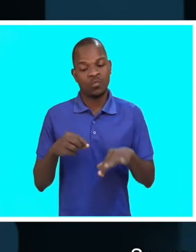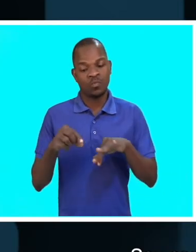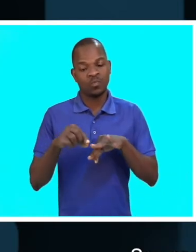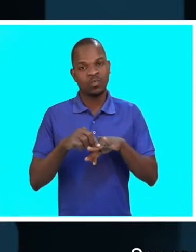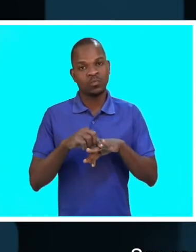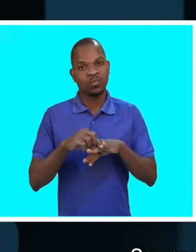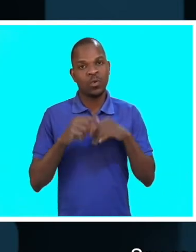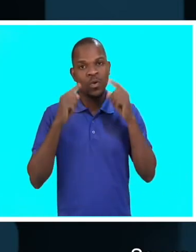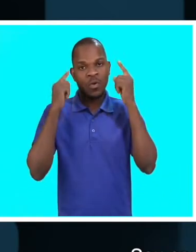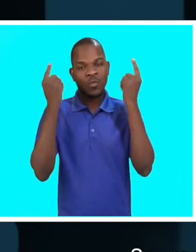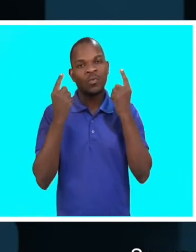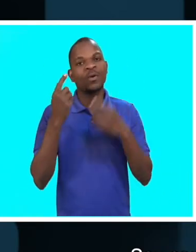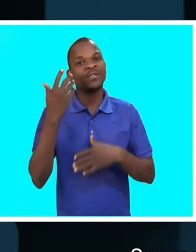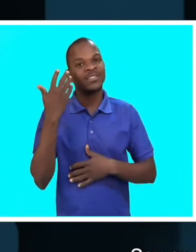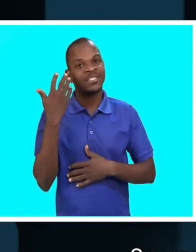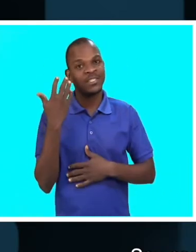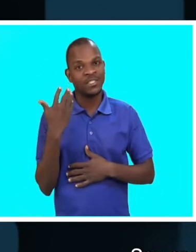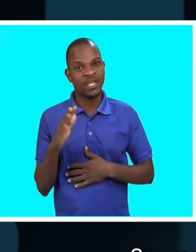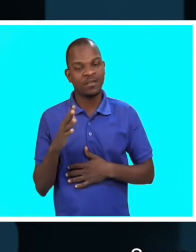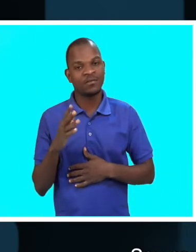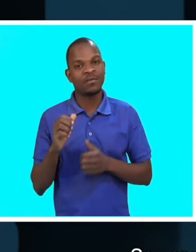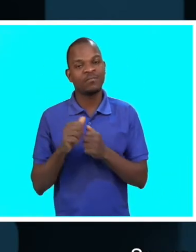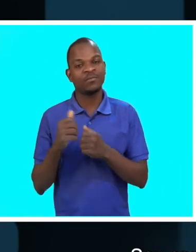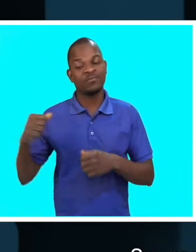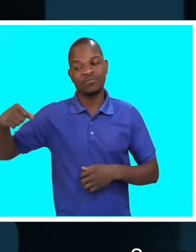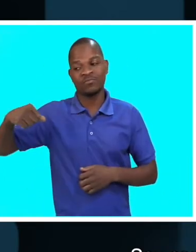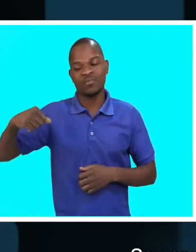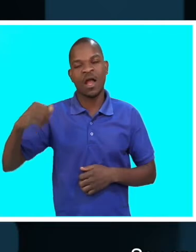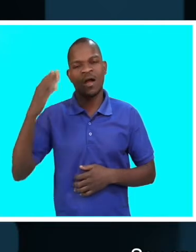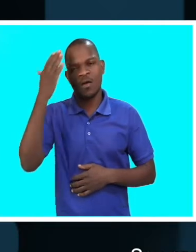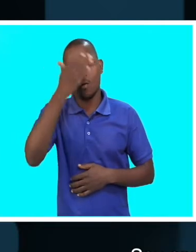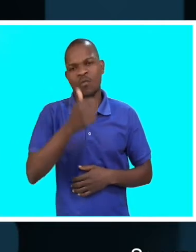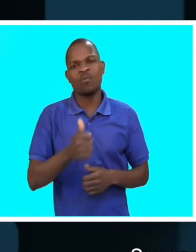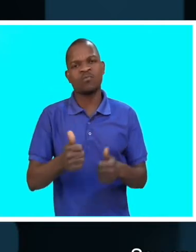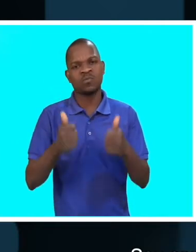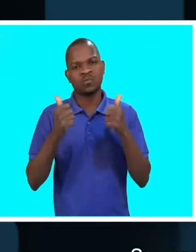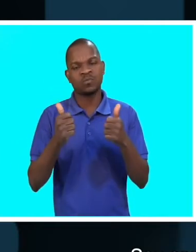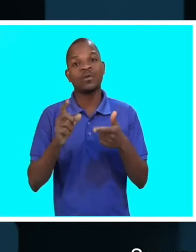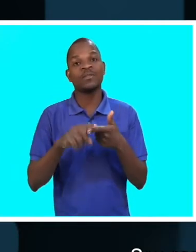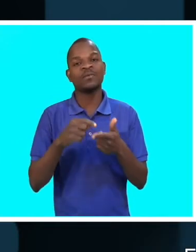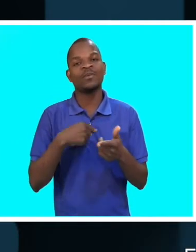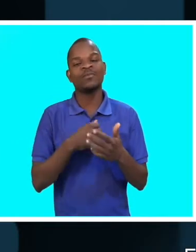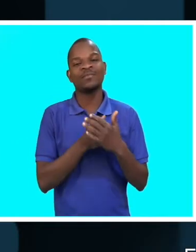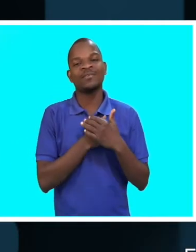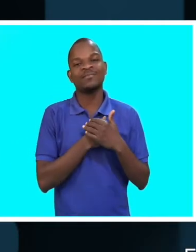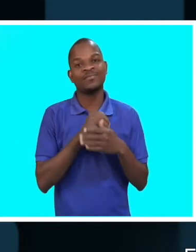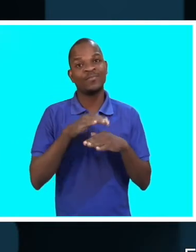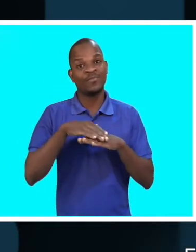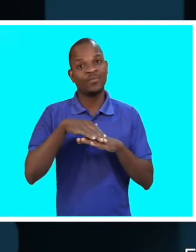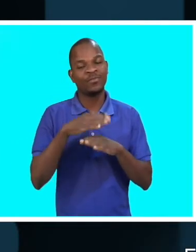com uma mulher linda, não é? Eu amo muito ela.